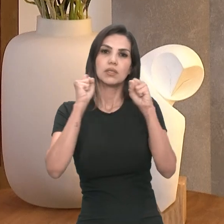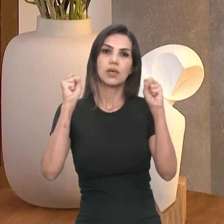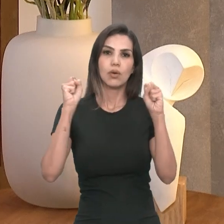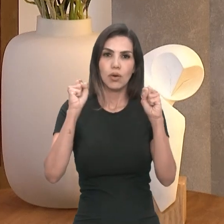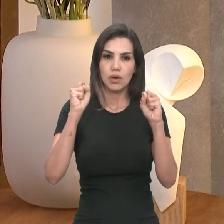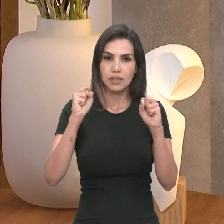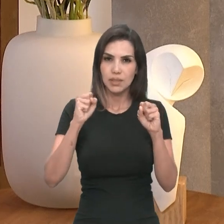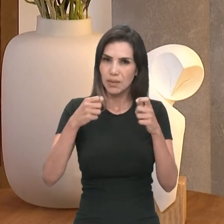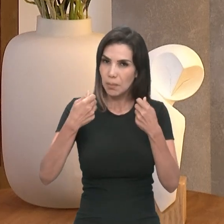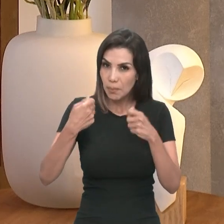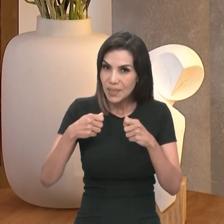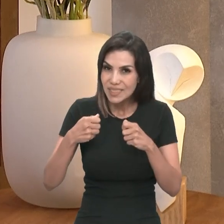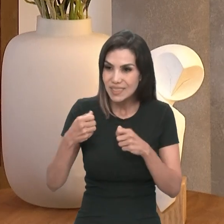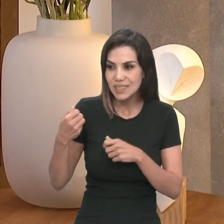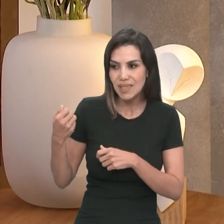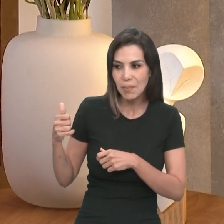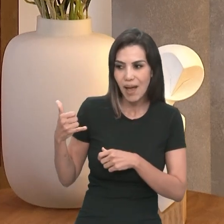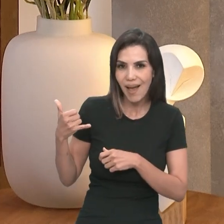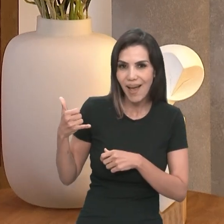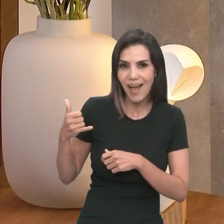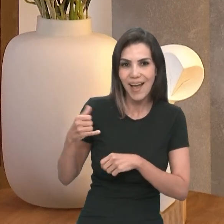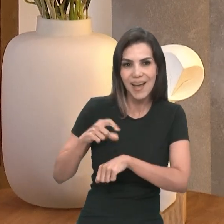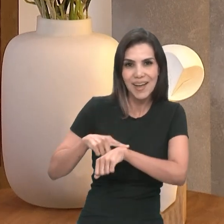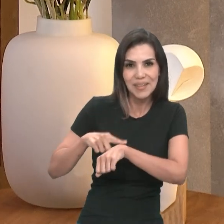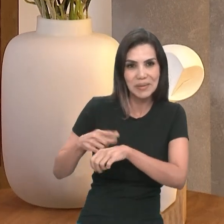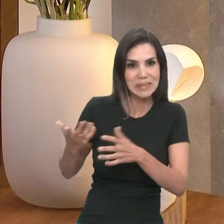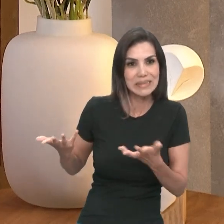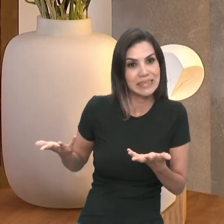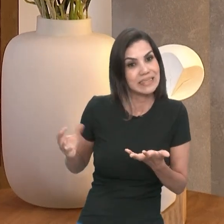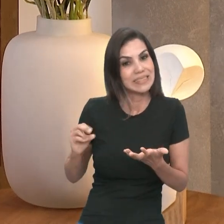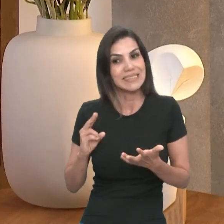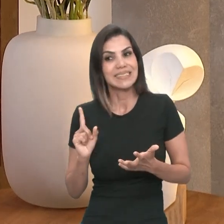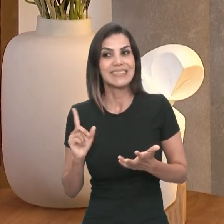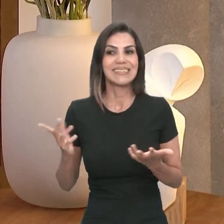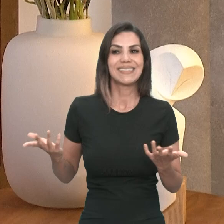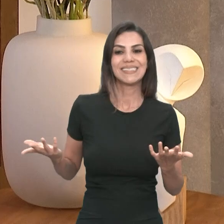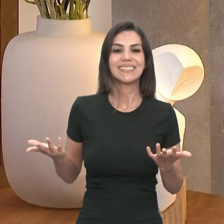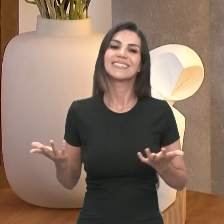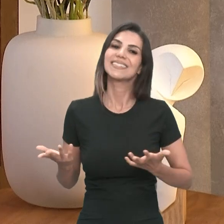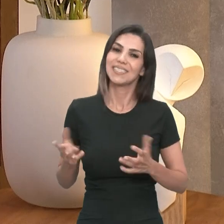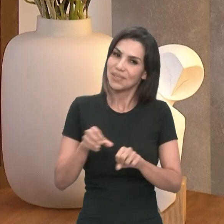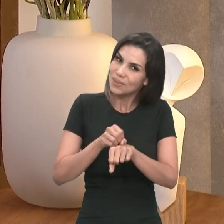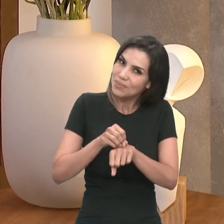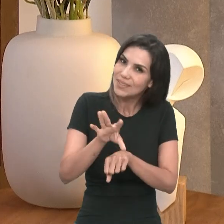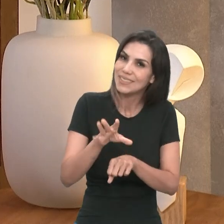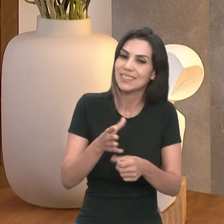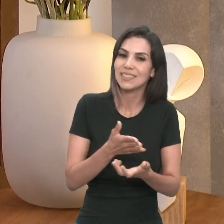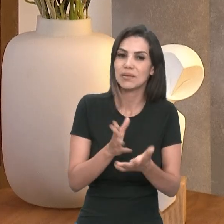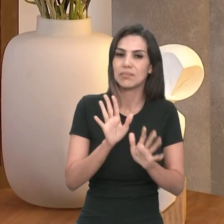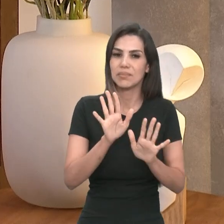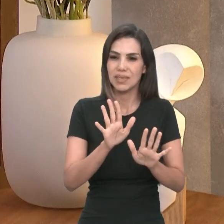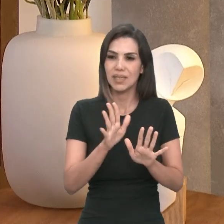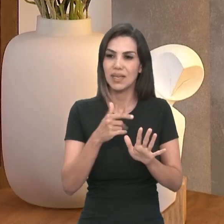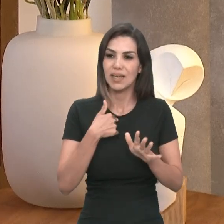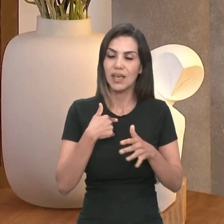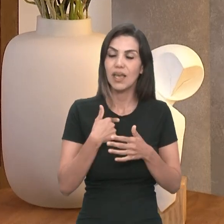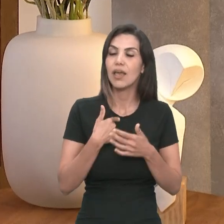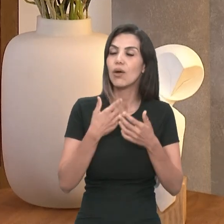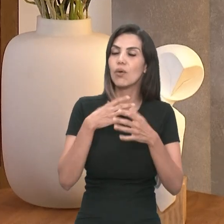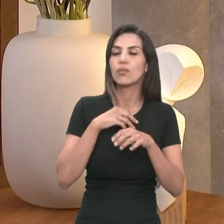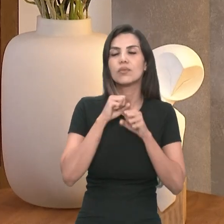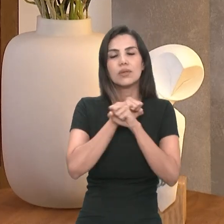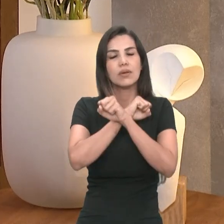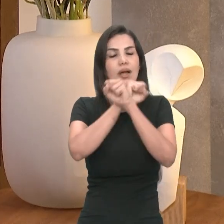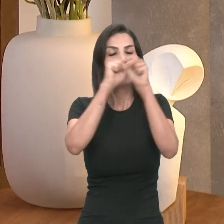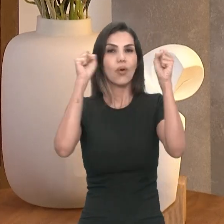despertador. Olha, nossa, já tem um problema aí, porque imagina, às vezes... Essa é uma dica. Você imagina, se eu acordo sem despertador, significa que